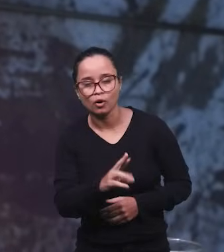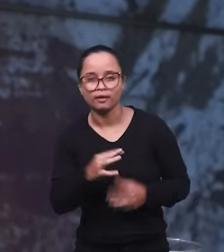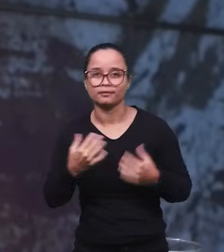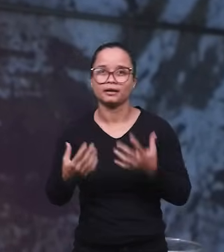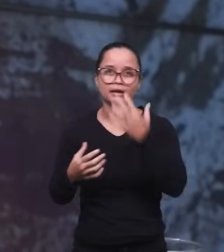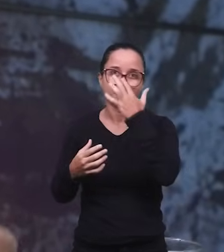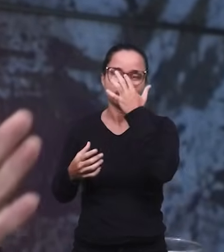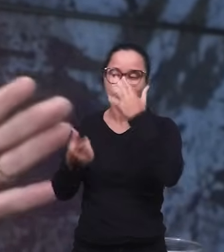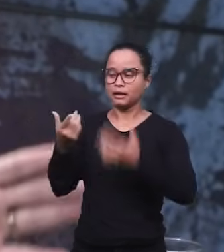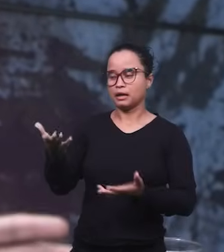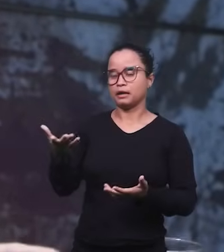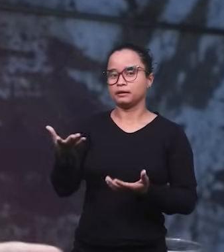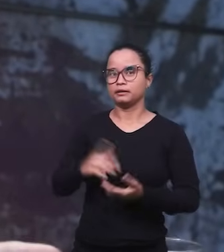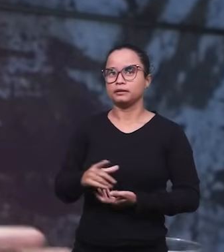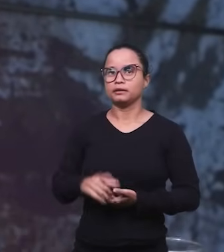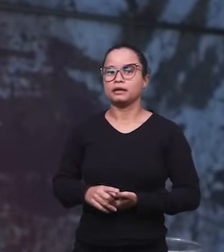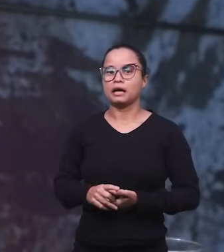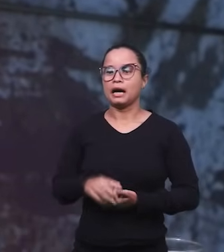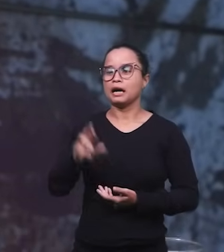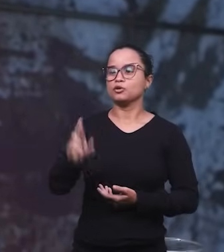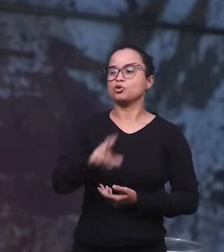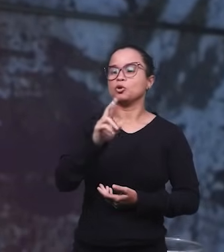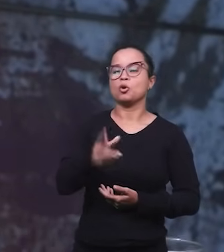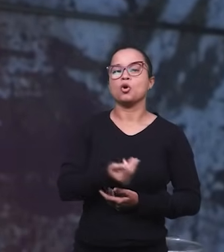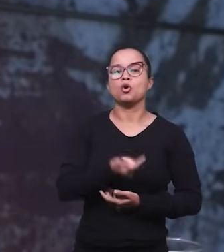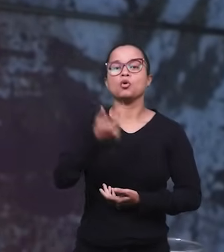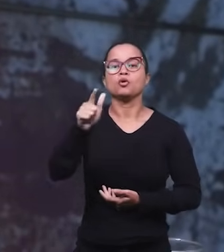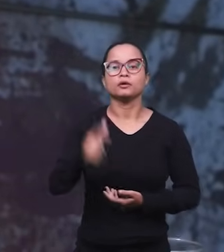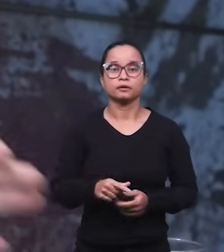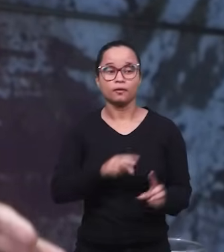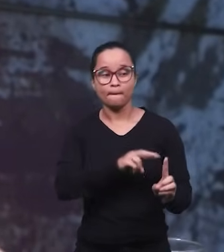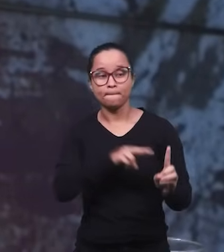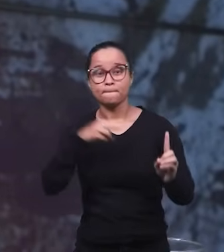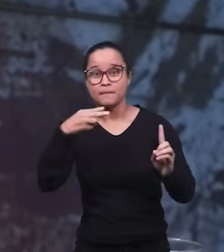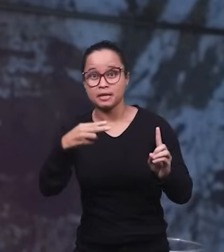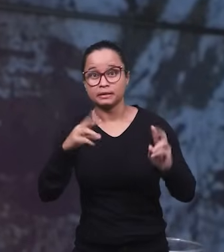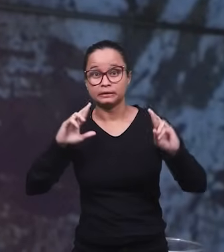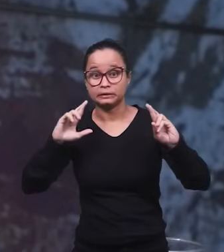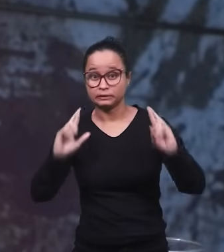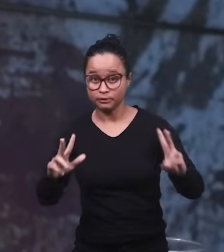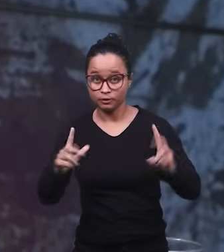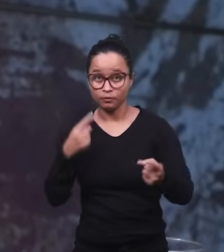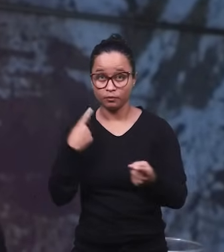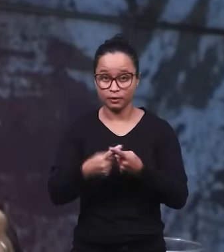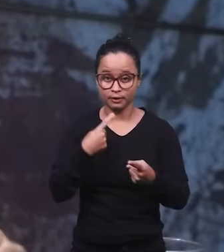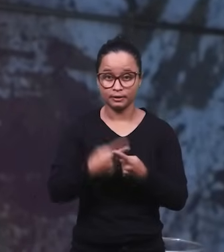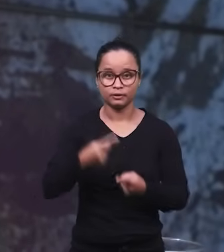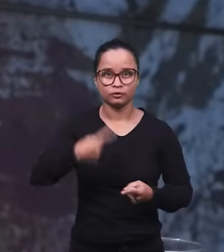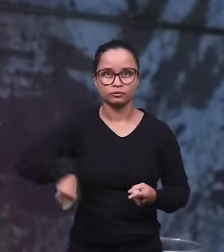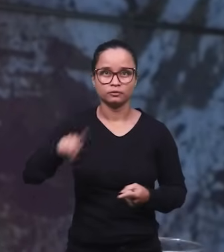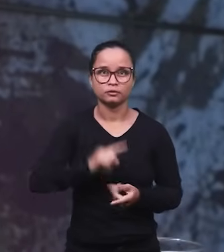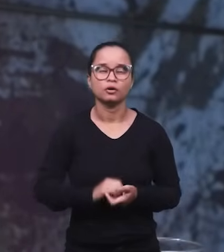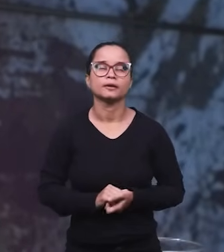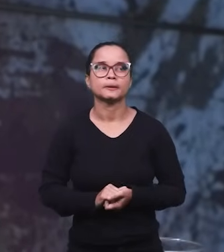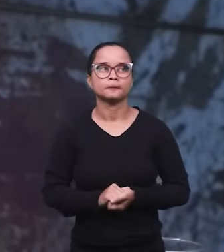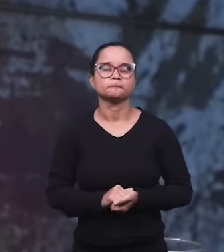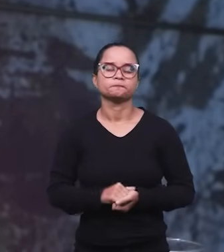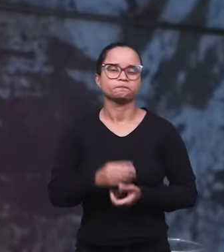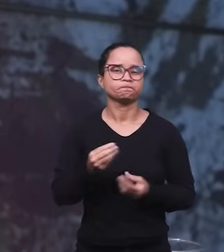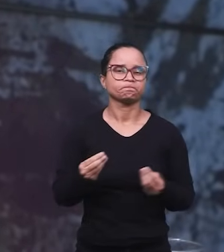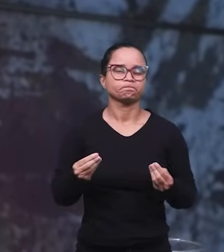nós não podemos falar assim, uma coisa não anulou a outra. São perspectivas diferentes. Porque quando nós vemos